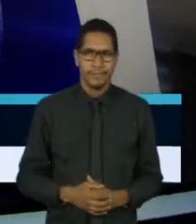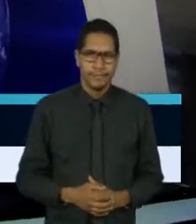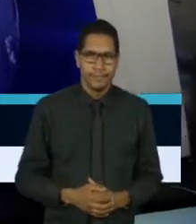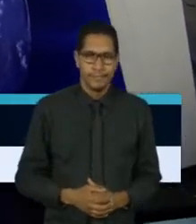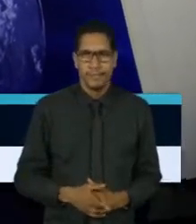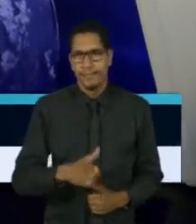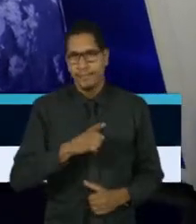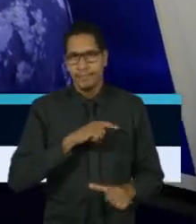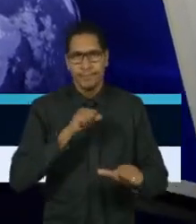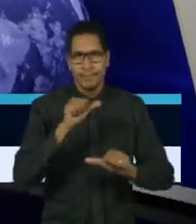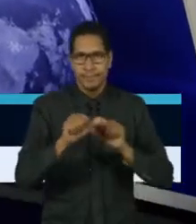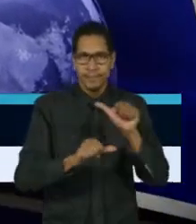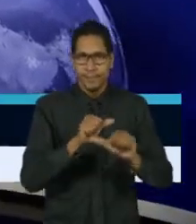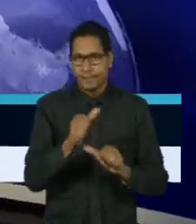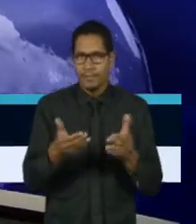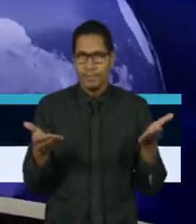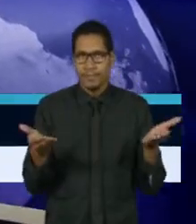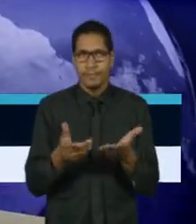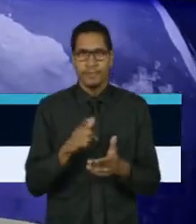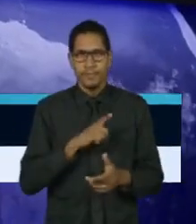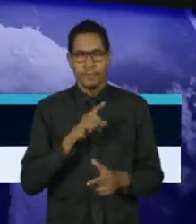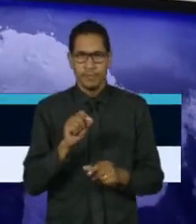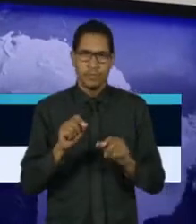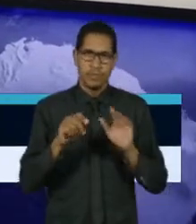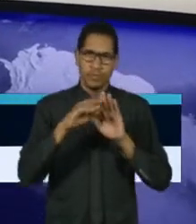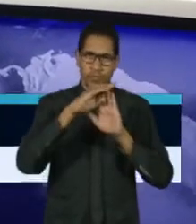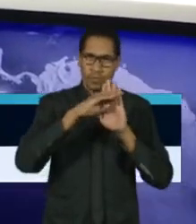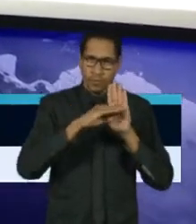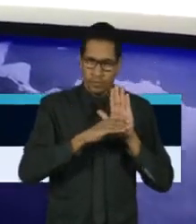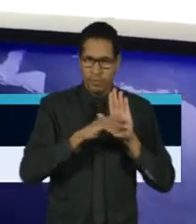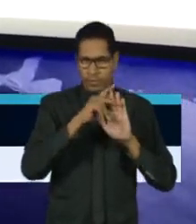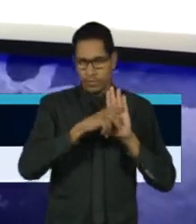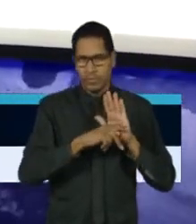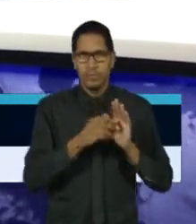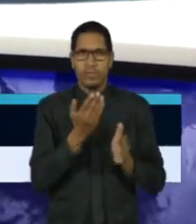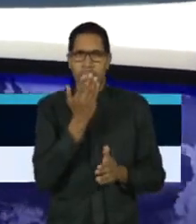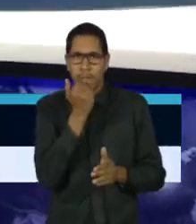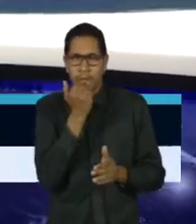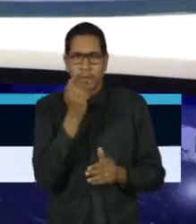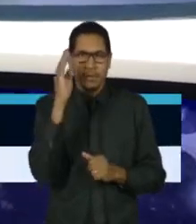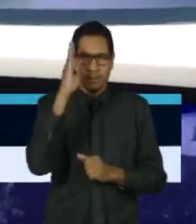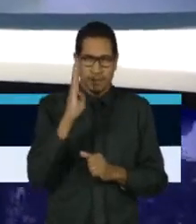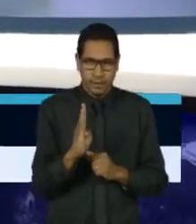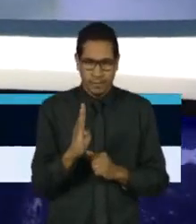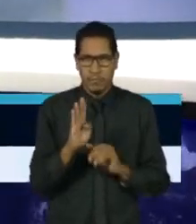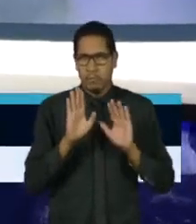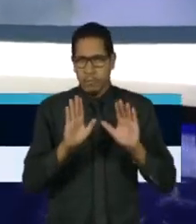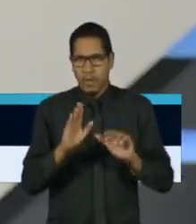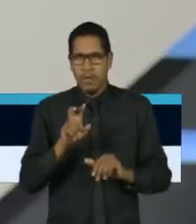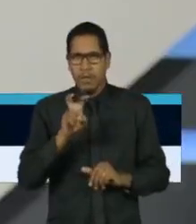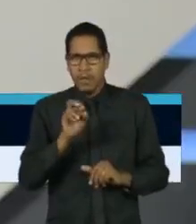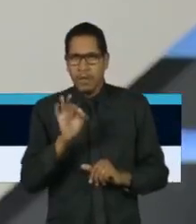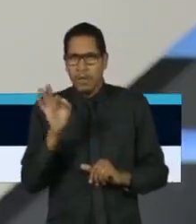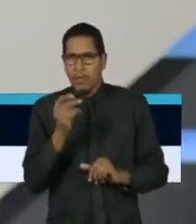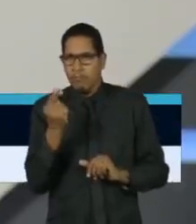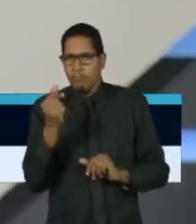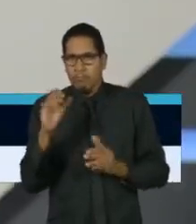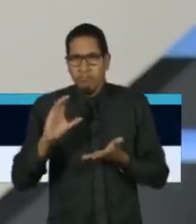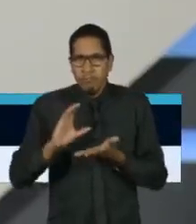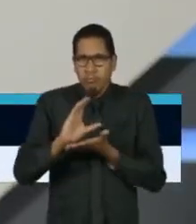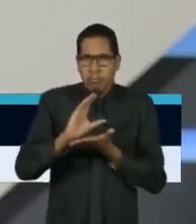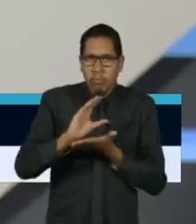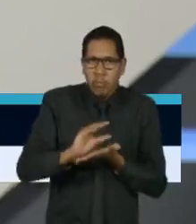aquisição, né, de alimentos, agora chamado de Alimenta Brasil, 90% da verba foi cortada, né? Quando é que o nosso país